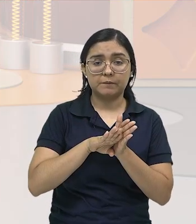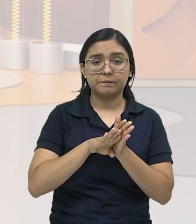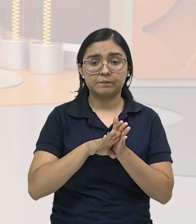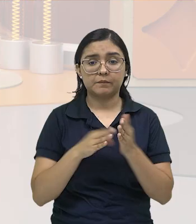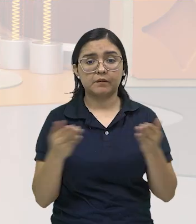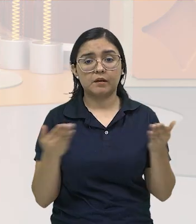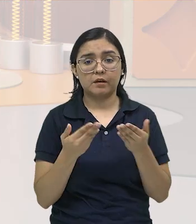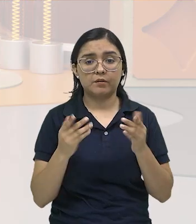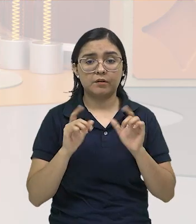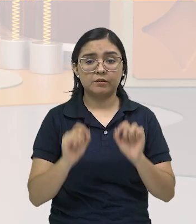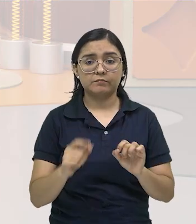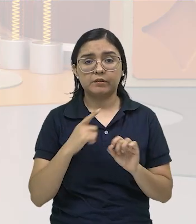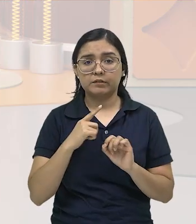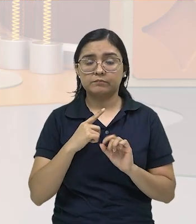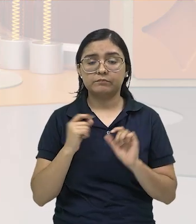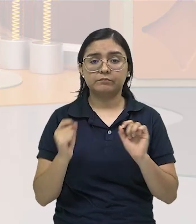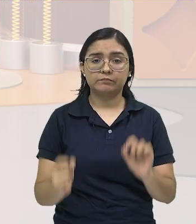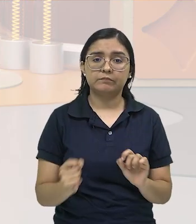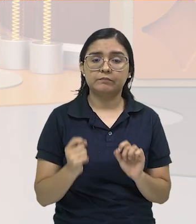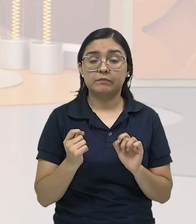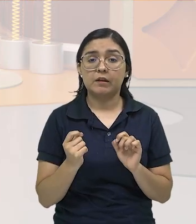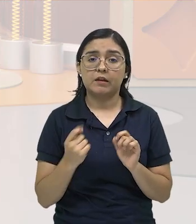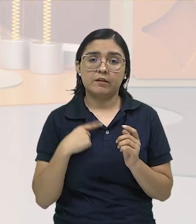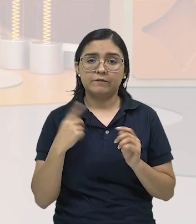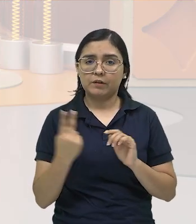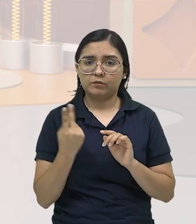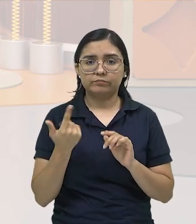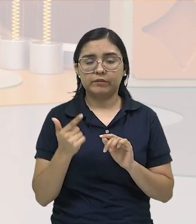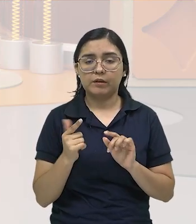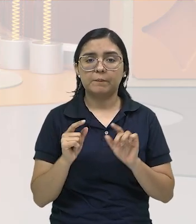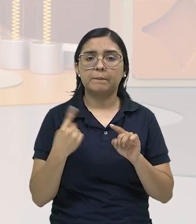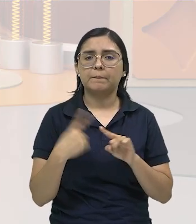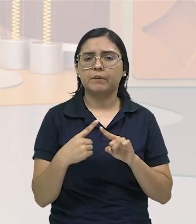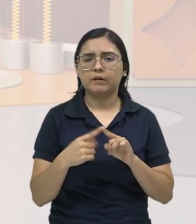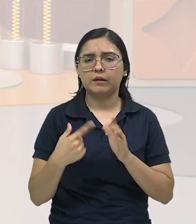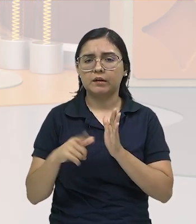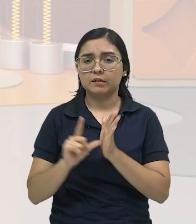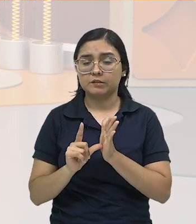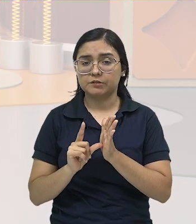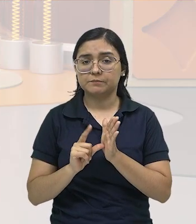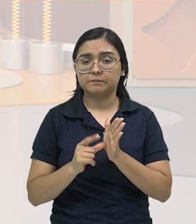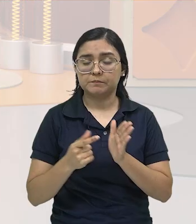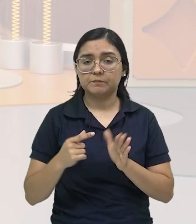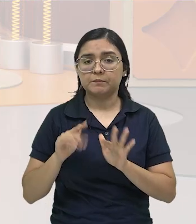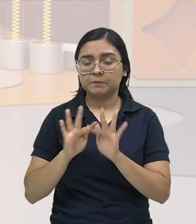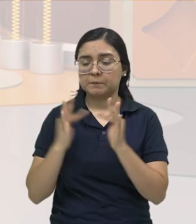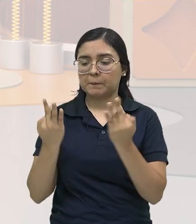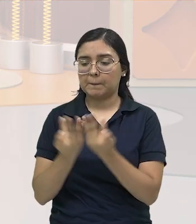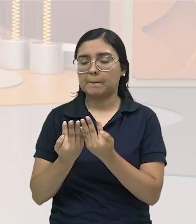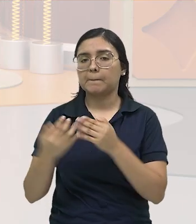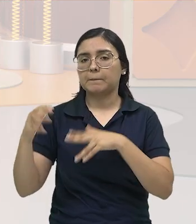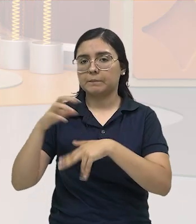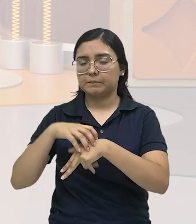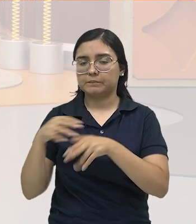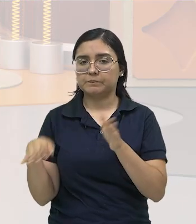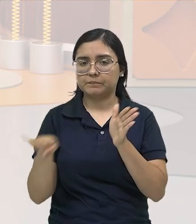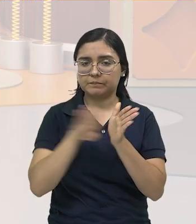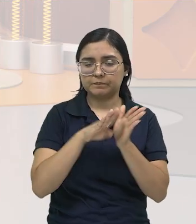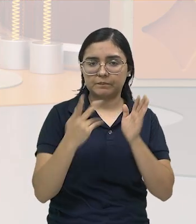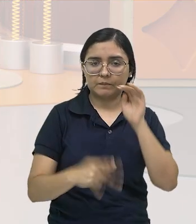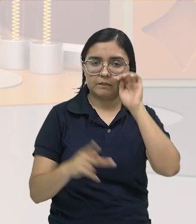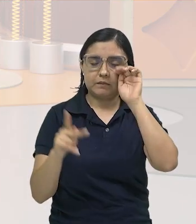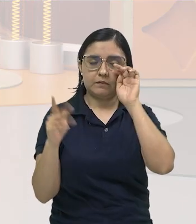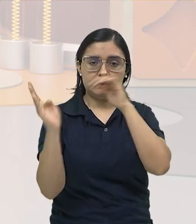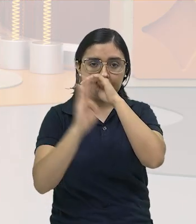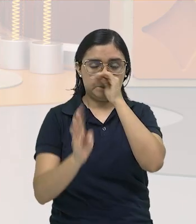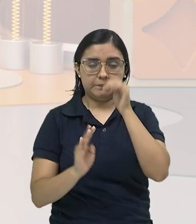mais tanta validade. Então você pode imaginar assim, se antes da chegada da família real portuguesa no